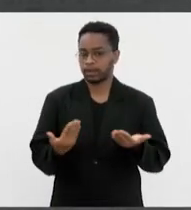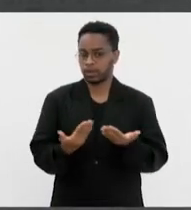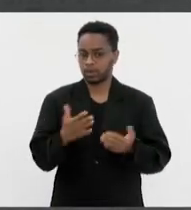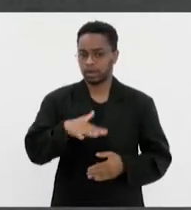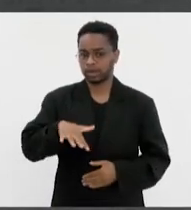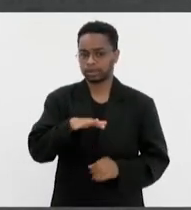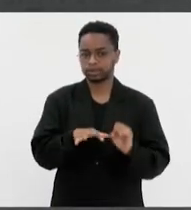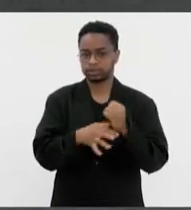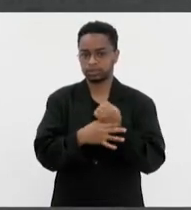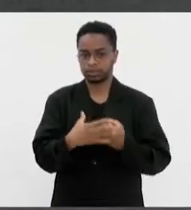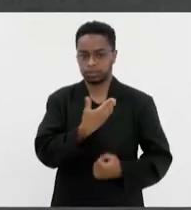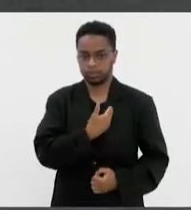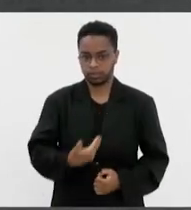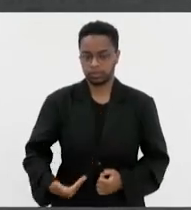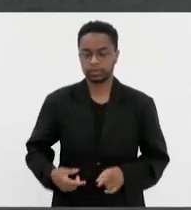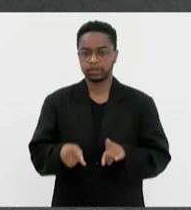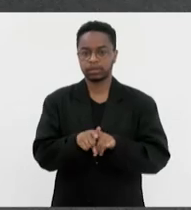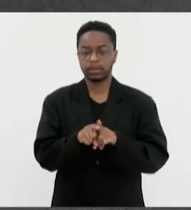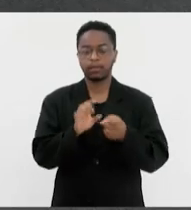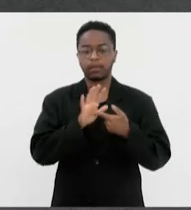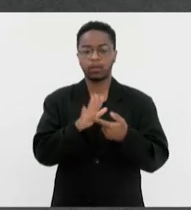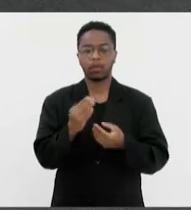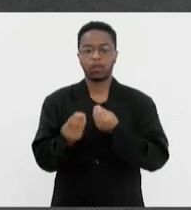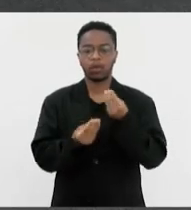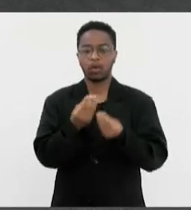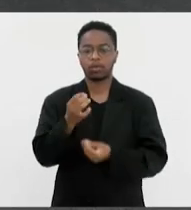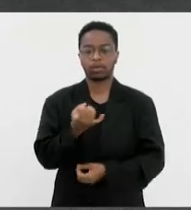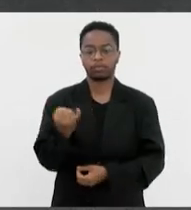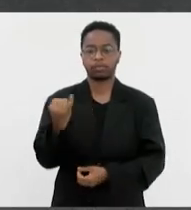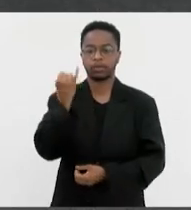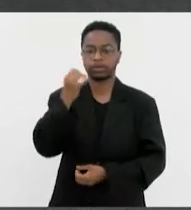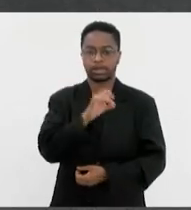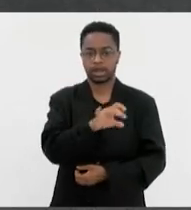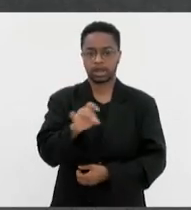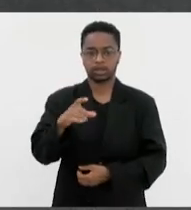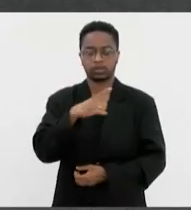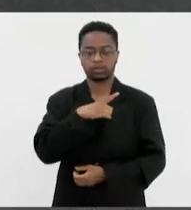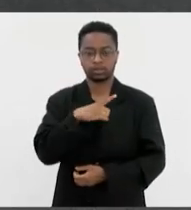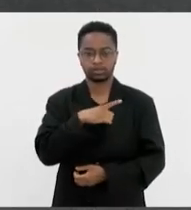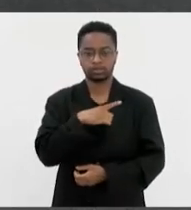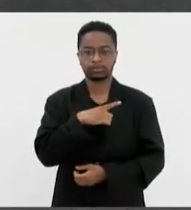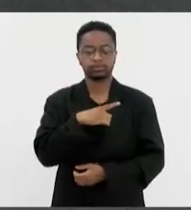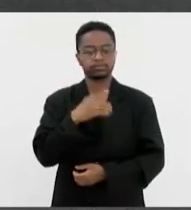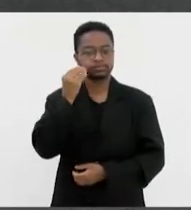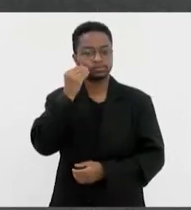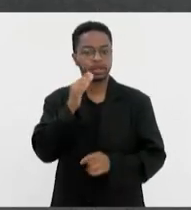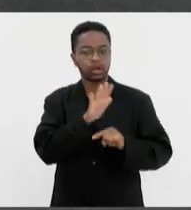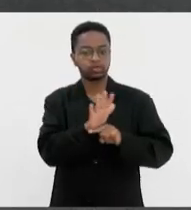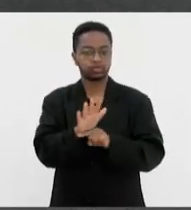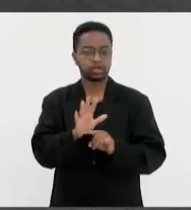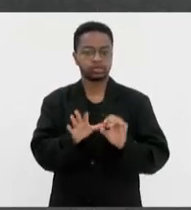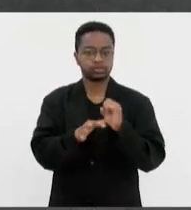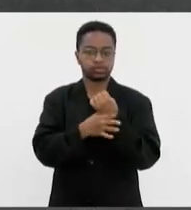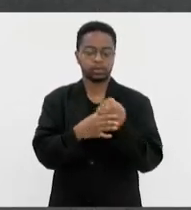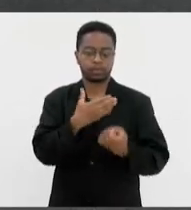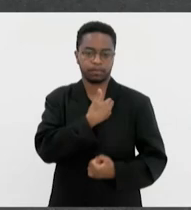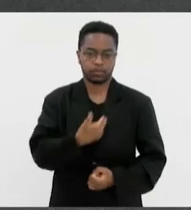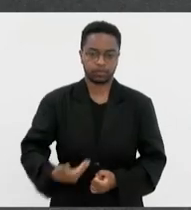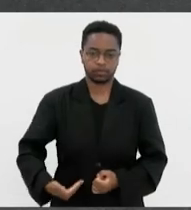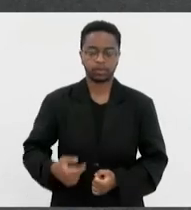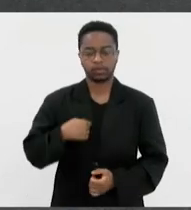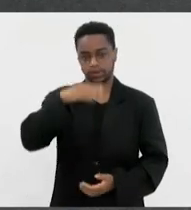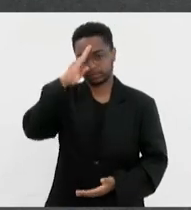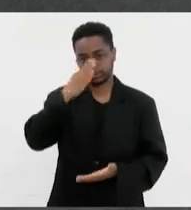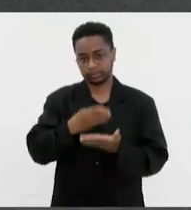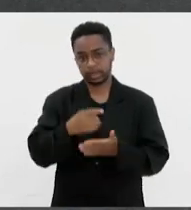presidente, e a importância que cada um tem no papel de ajudar na segurança pública. Acho que a LERJ, nosso